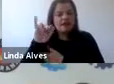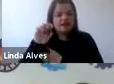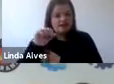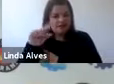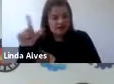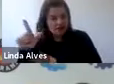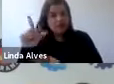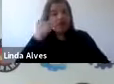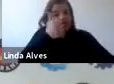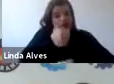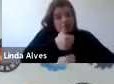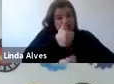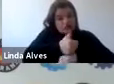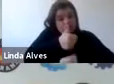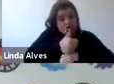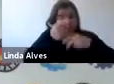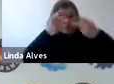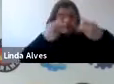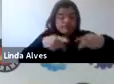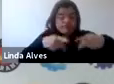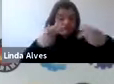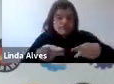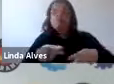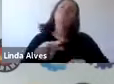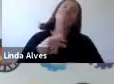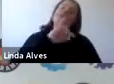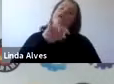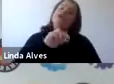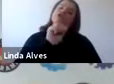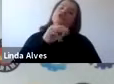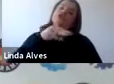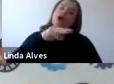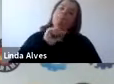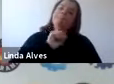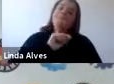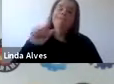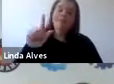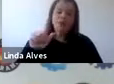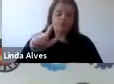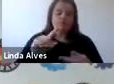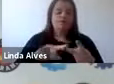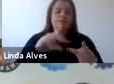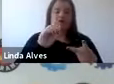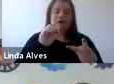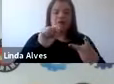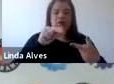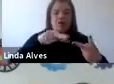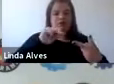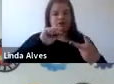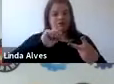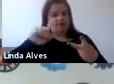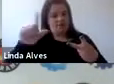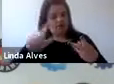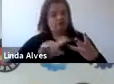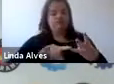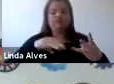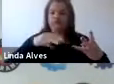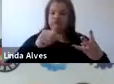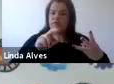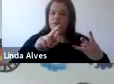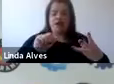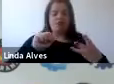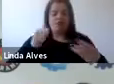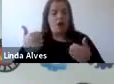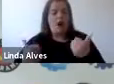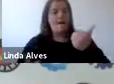executiva. Aqui no caso da executiva é o Jamil, e o Daniel e o Marcão, eles estão dando o maior apoio, né, e desenvolvendo